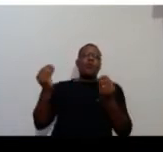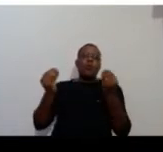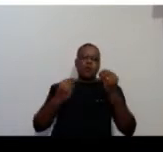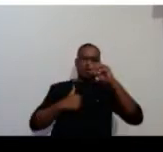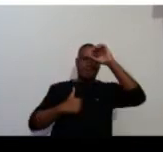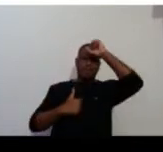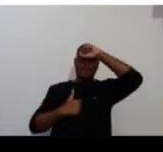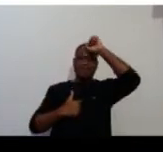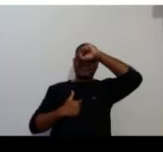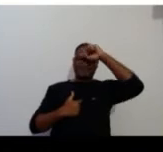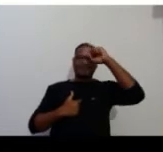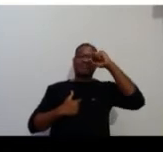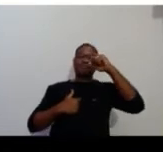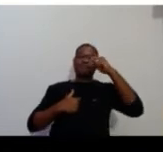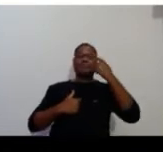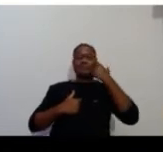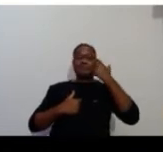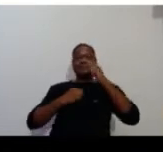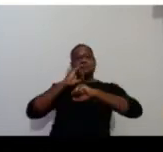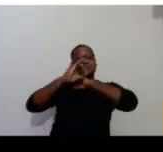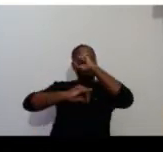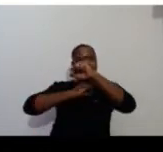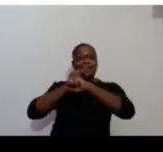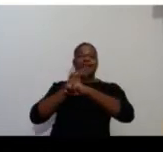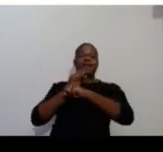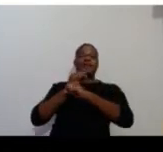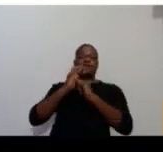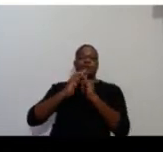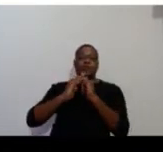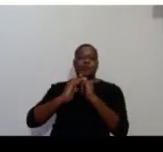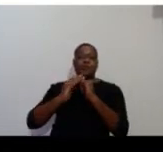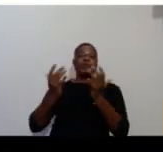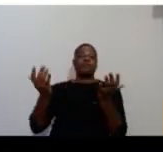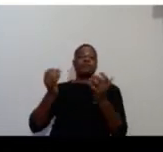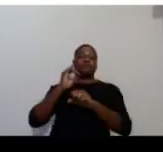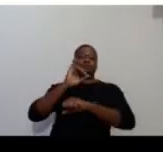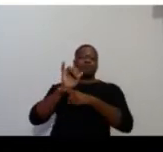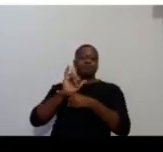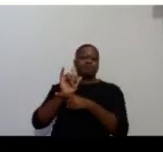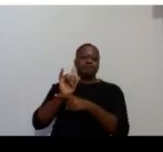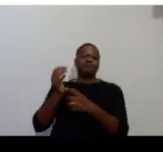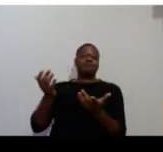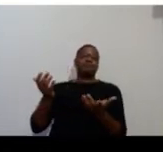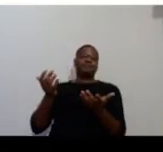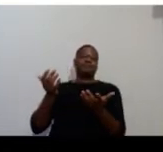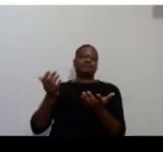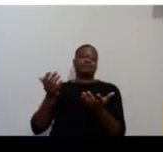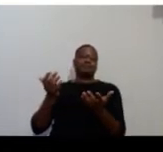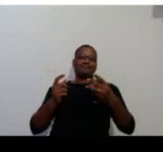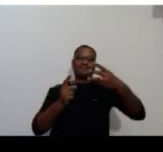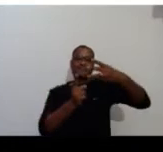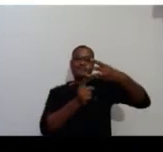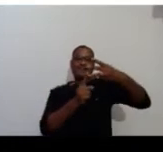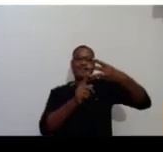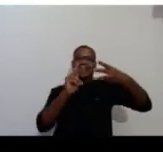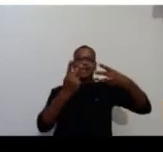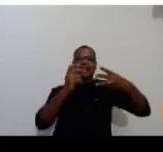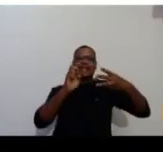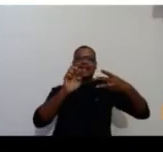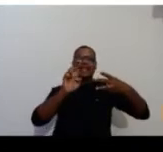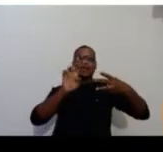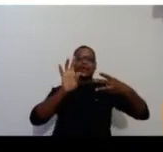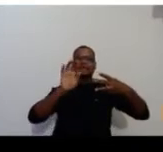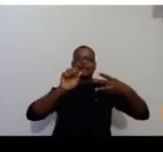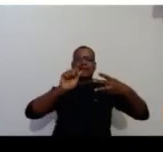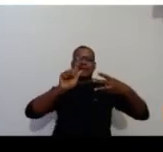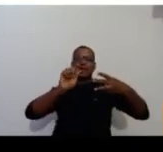tudo. Então, o eutagogista, né, a pessoa aprendente, que ele está aprendendo o tempo todo, o autodidata, além dele aprender através das